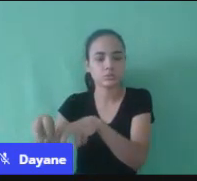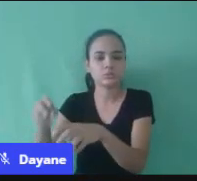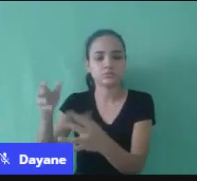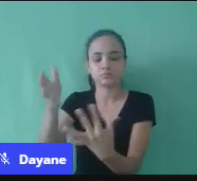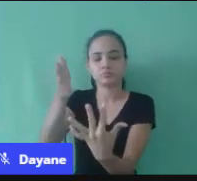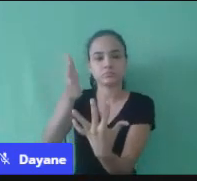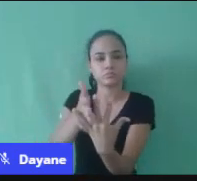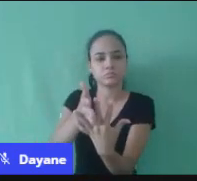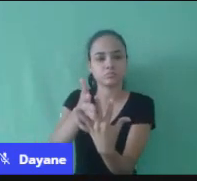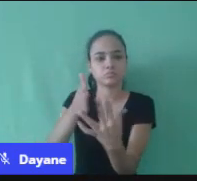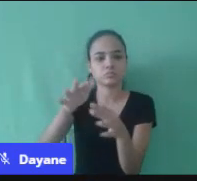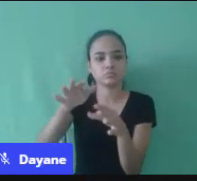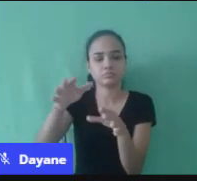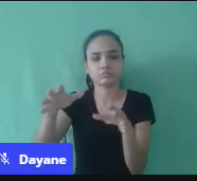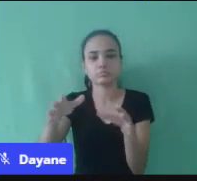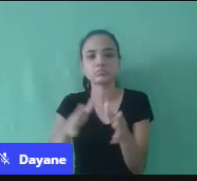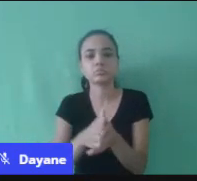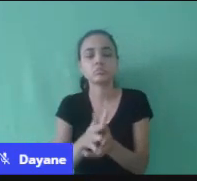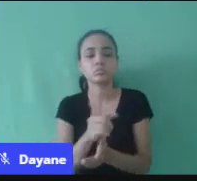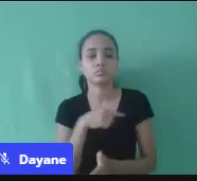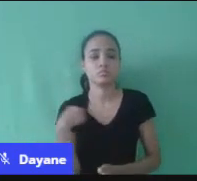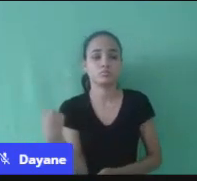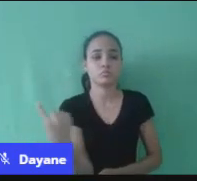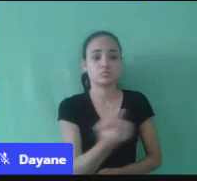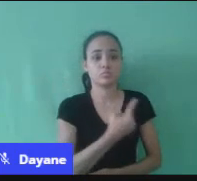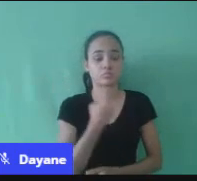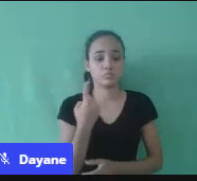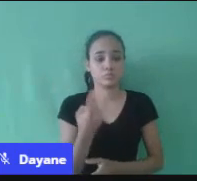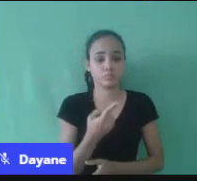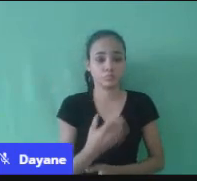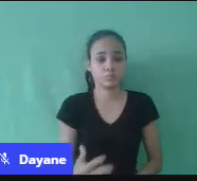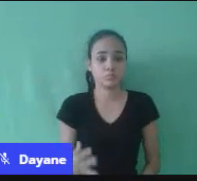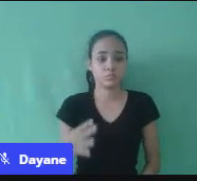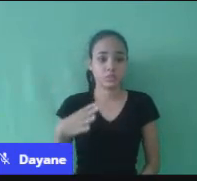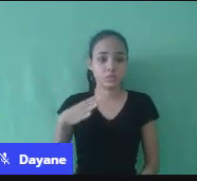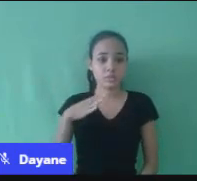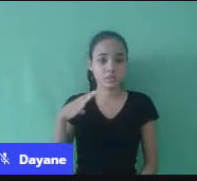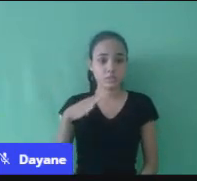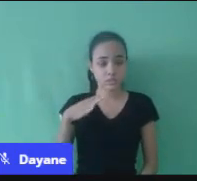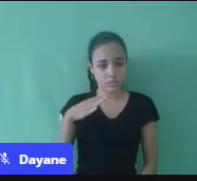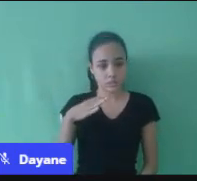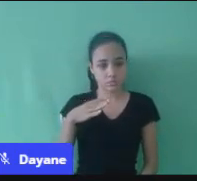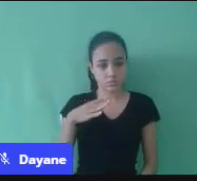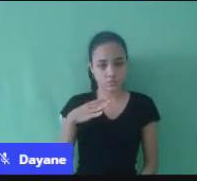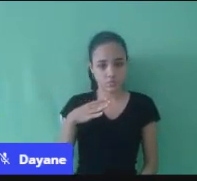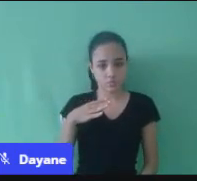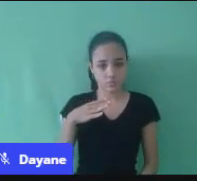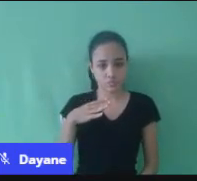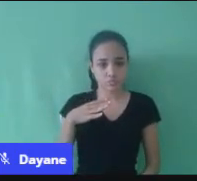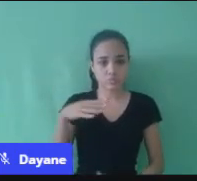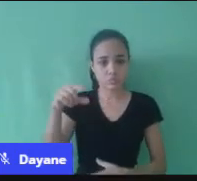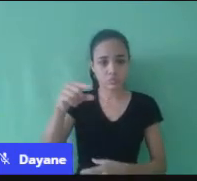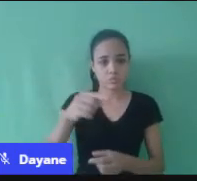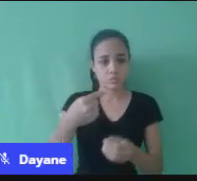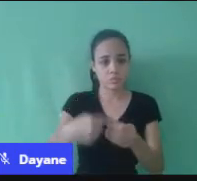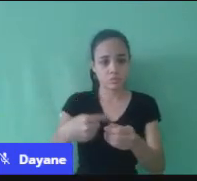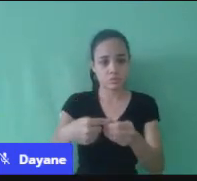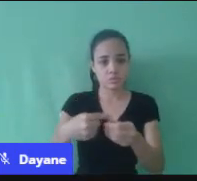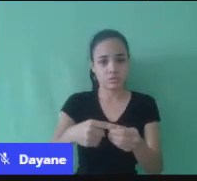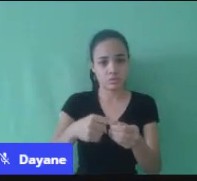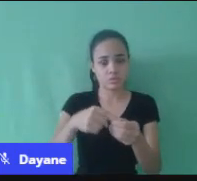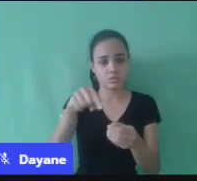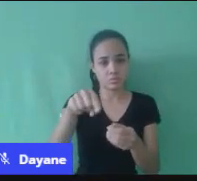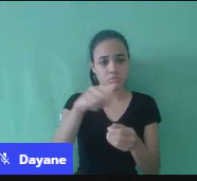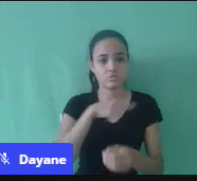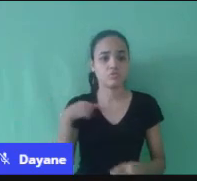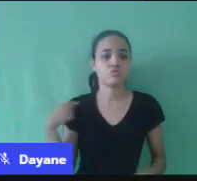estado, né? Trazendo aí, nós temos, assim, uma oportunidade de estar nesse meinho aí, não foi à toa que a